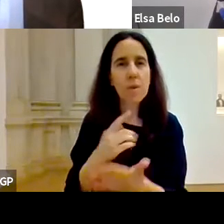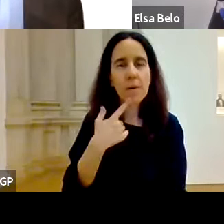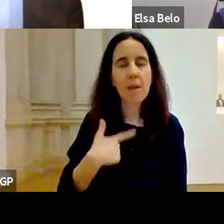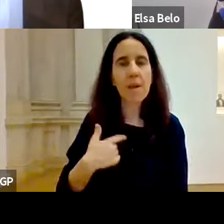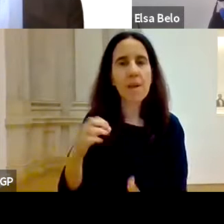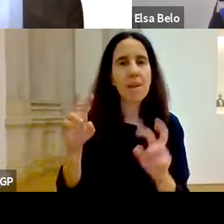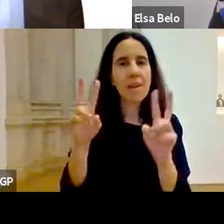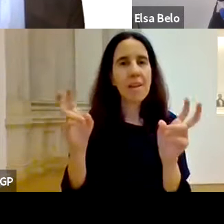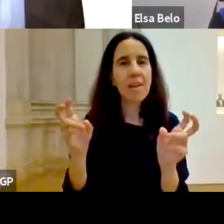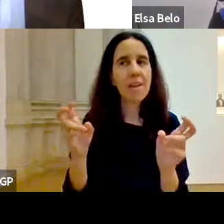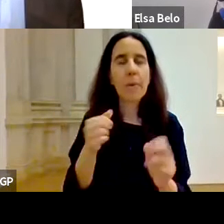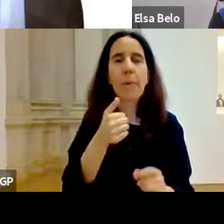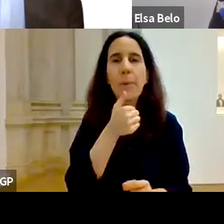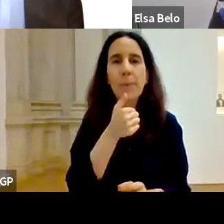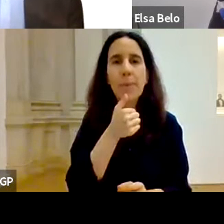das questões